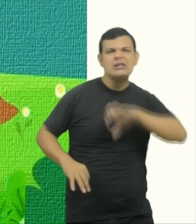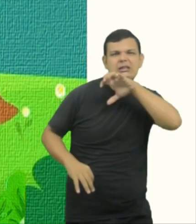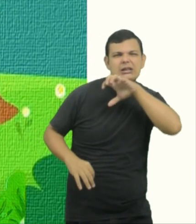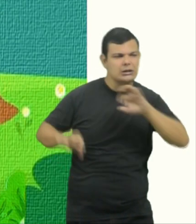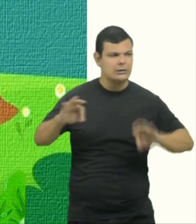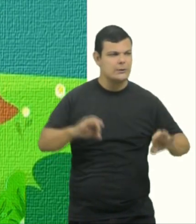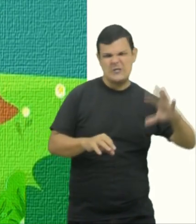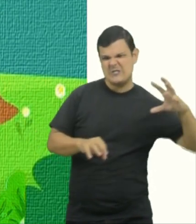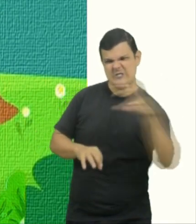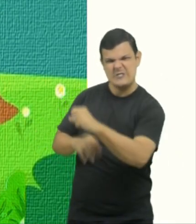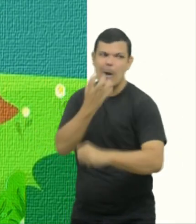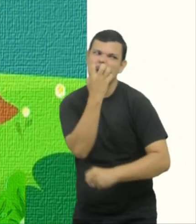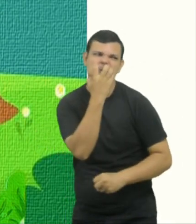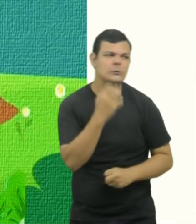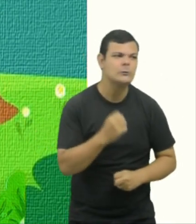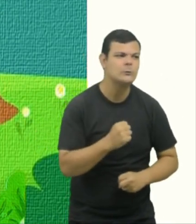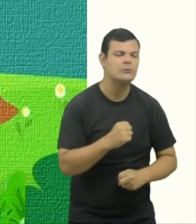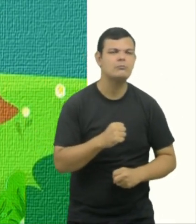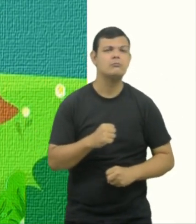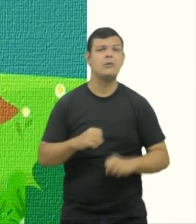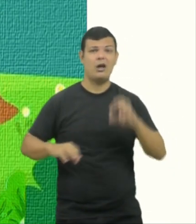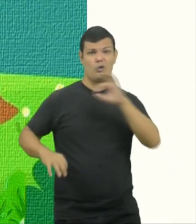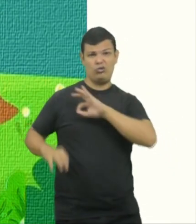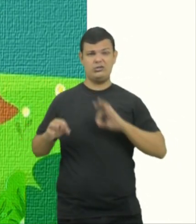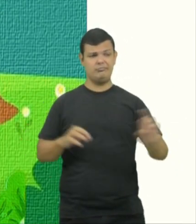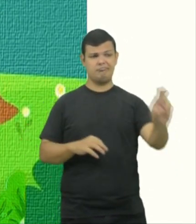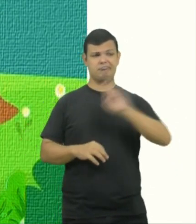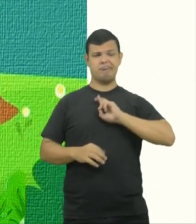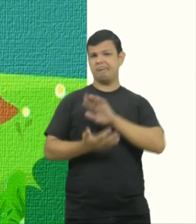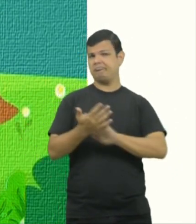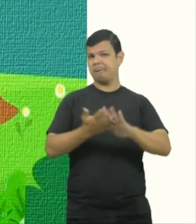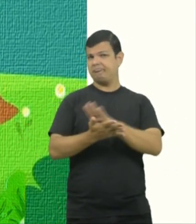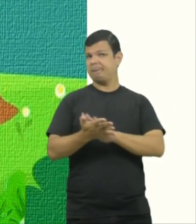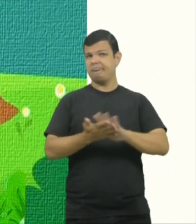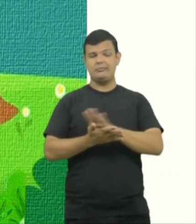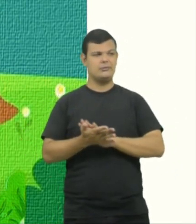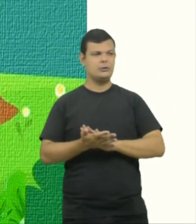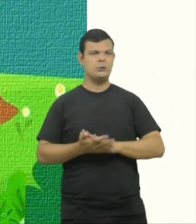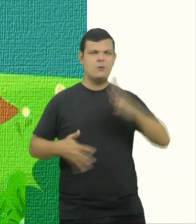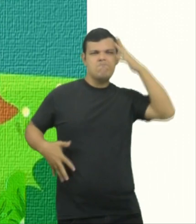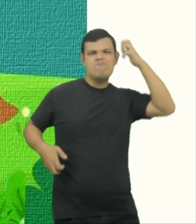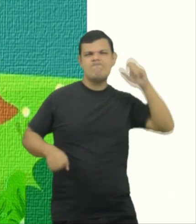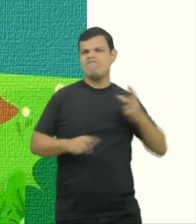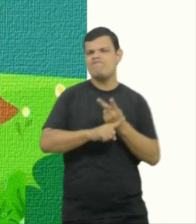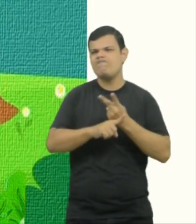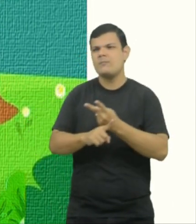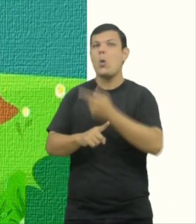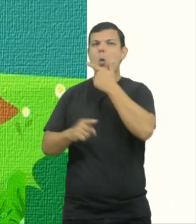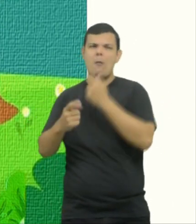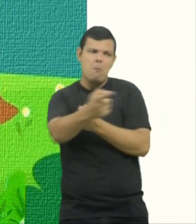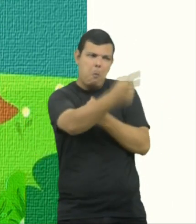O macaco foi até o cachorro pedir a ele que mordesse o gato. O cachorro não